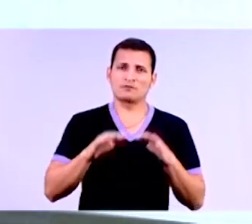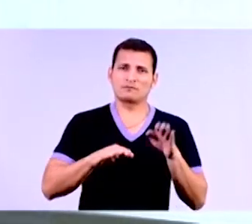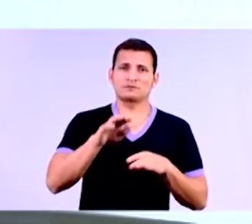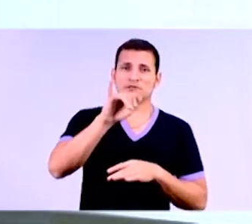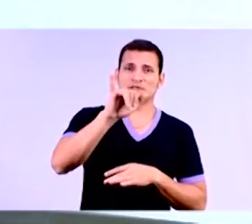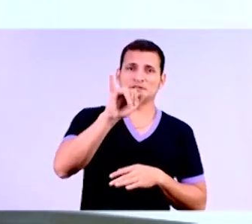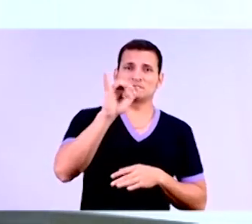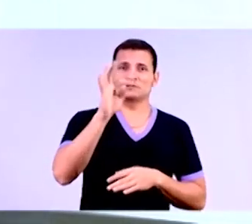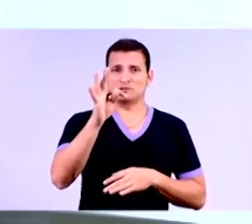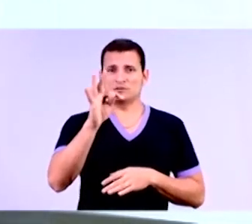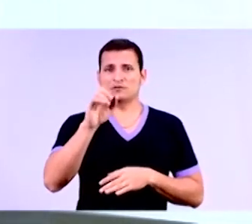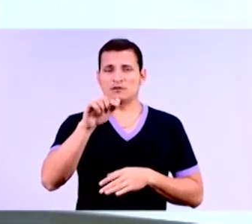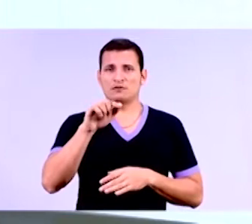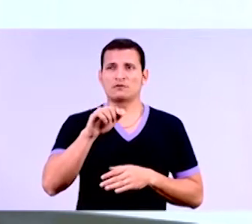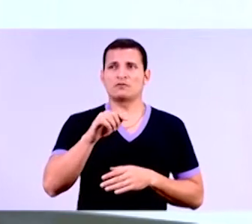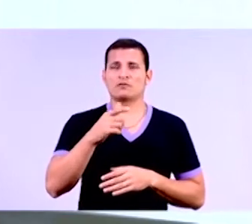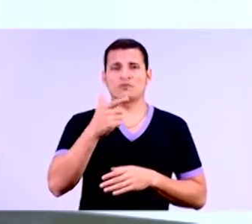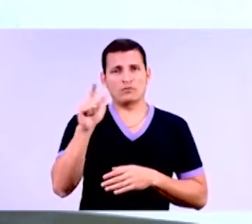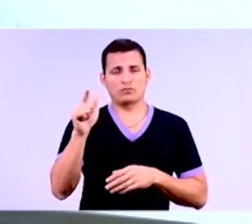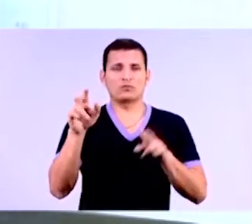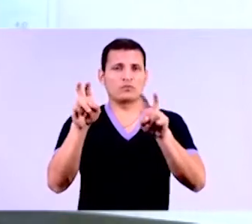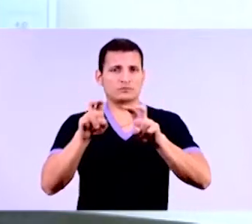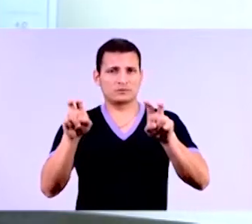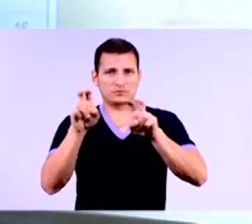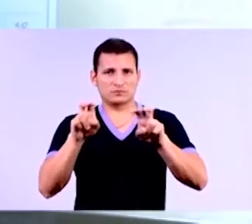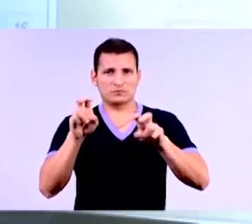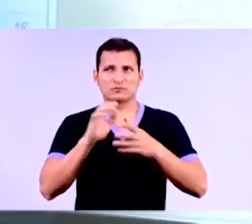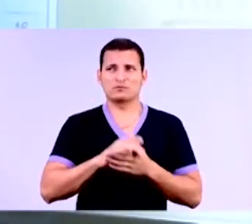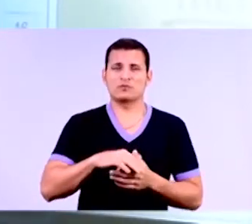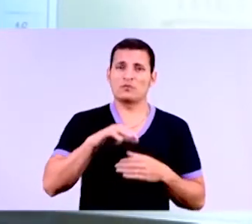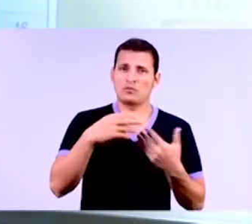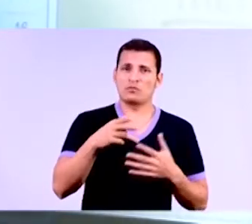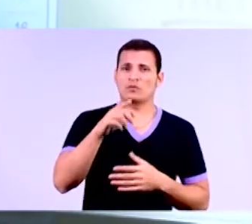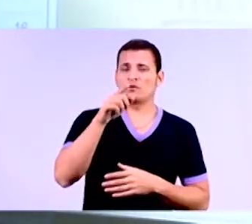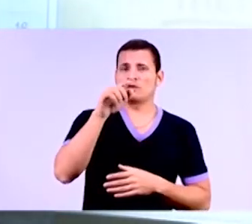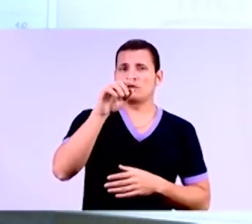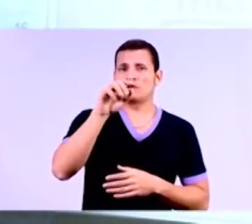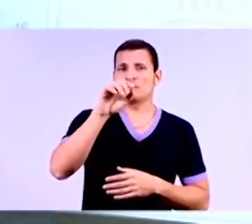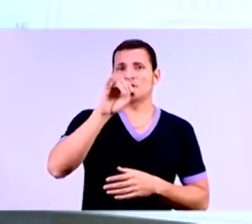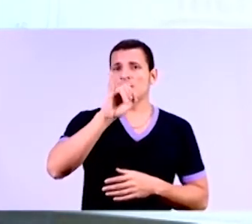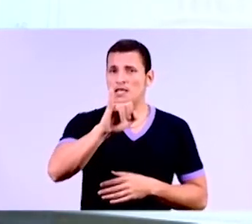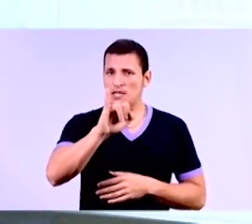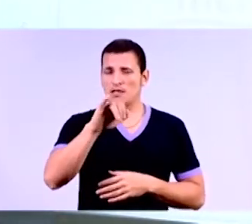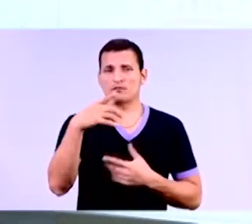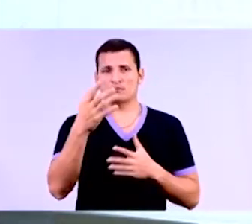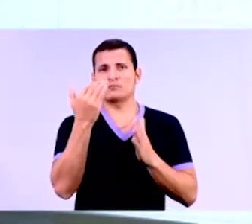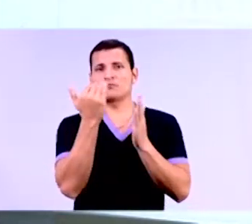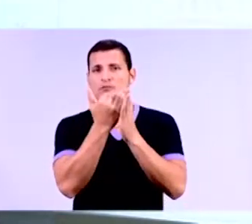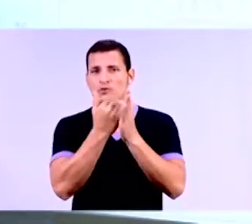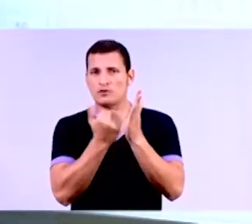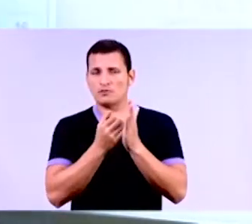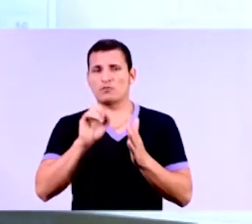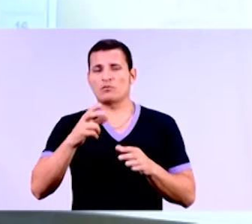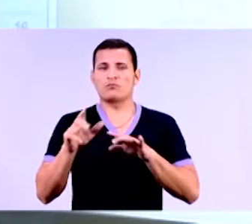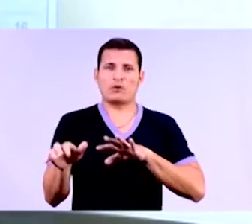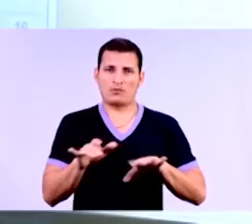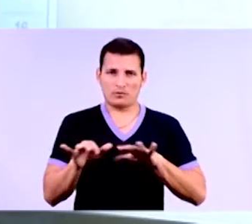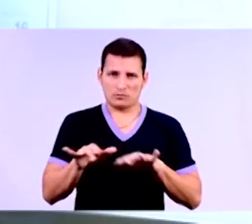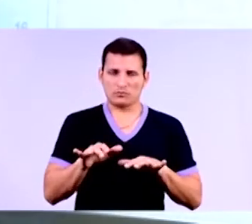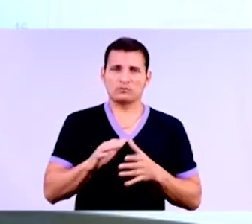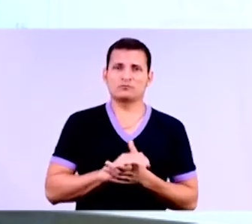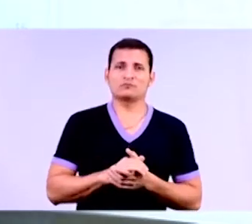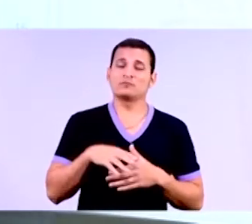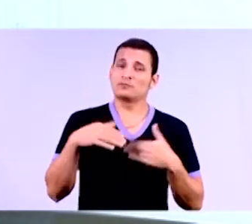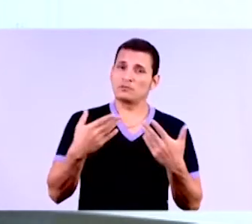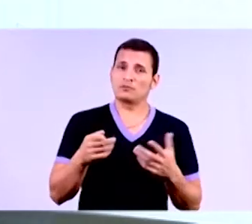se referindo ao computer, ao computador, ou aquele he está se referindo ao programmer, ao programador. Então, nós